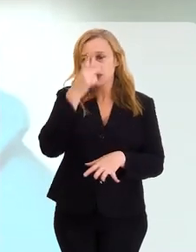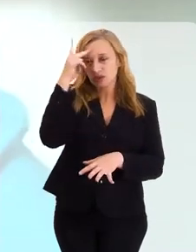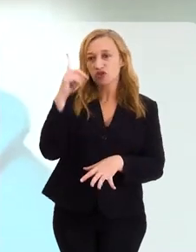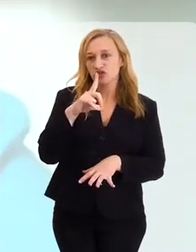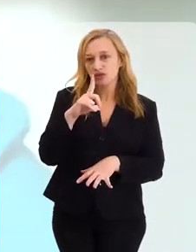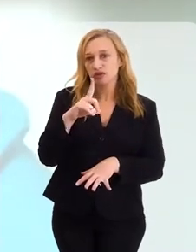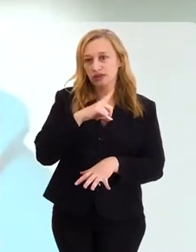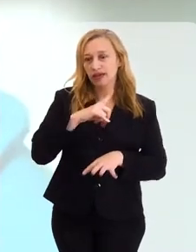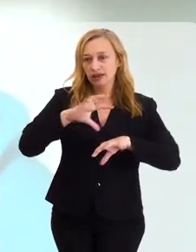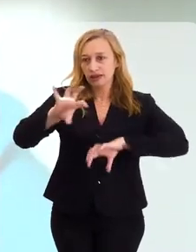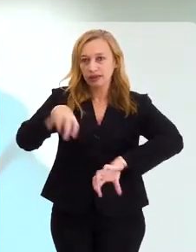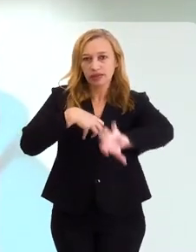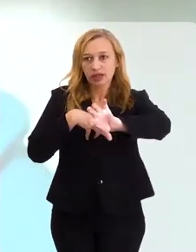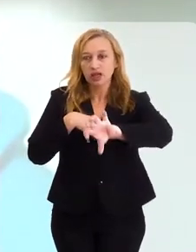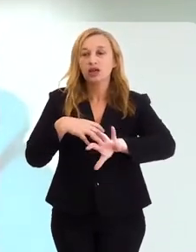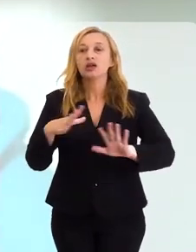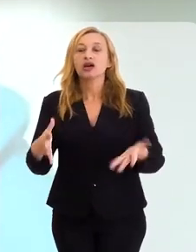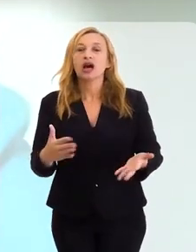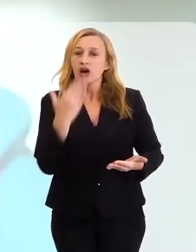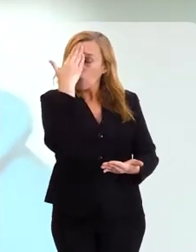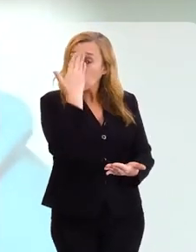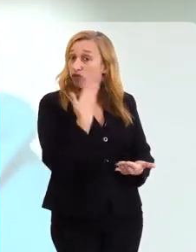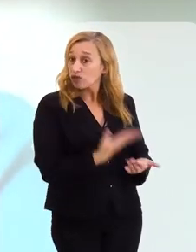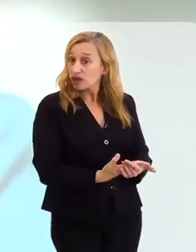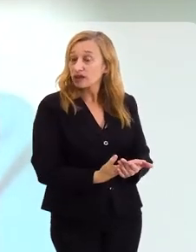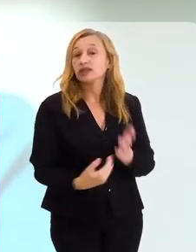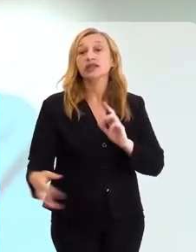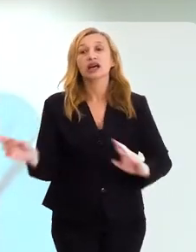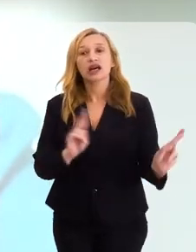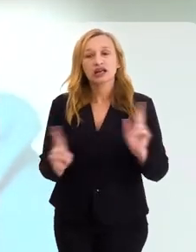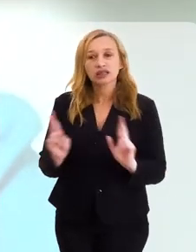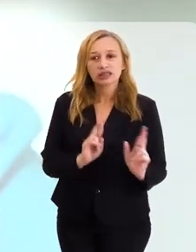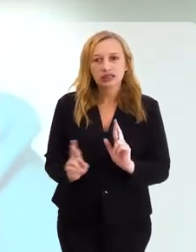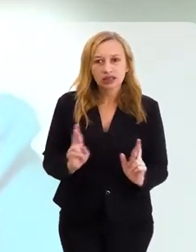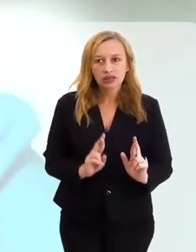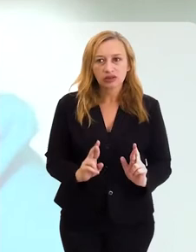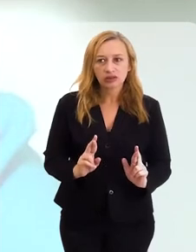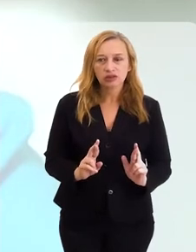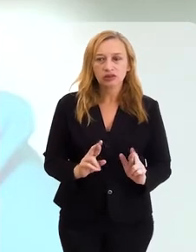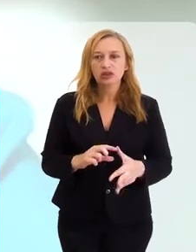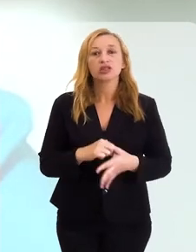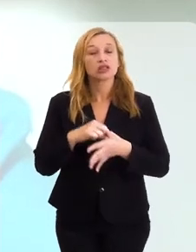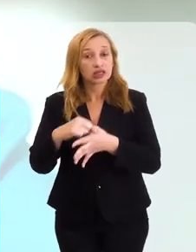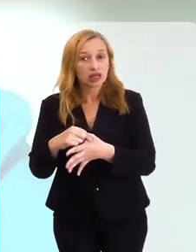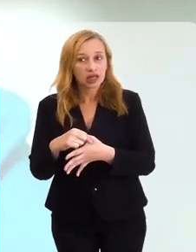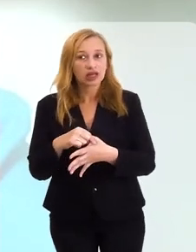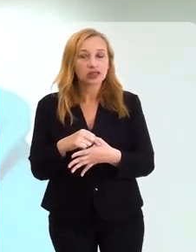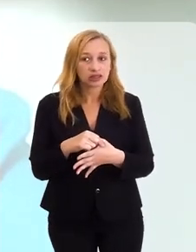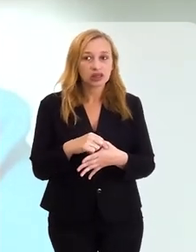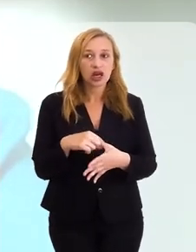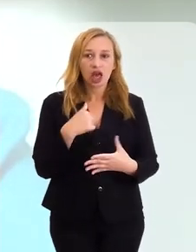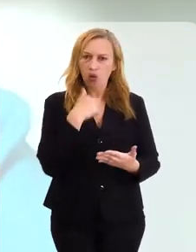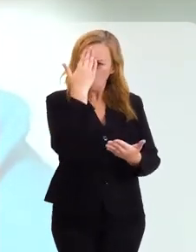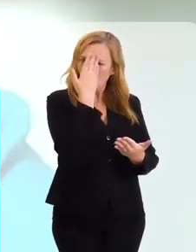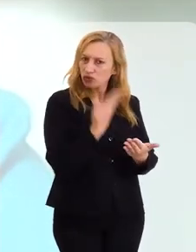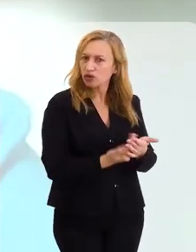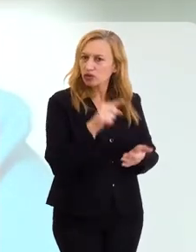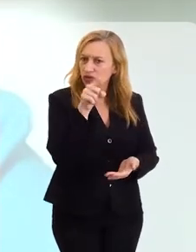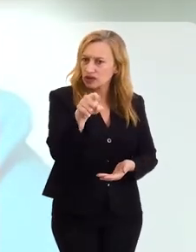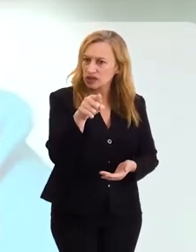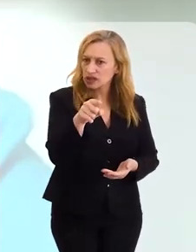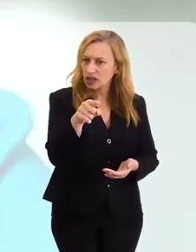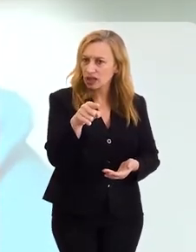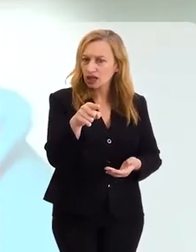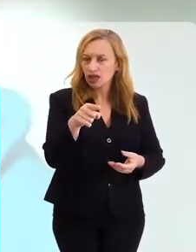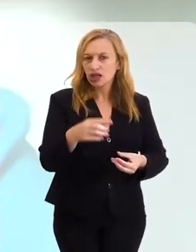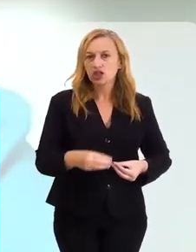já tivessem todas essas habilidades. A questão de construir confiança nas relações com seus subordinados e liderados, de modo